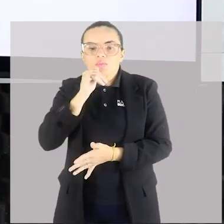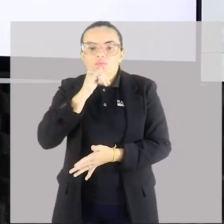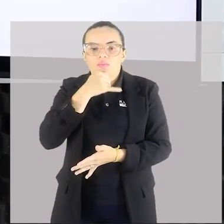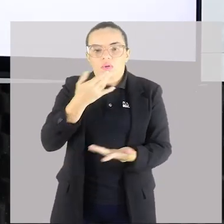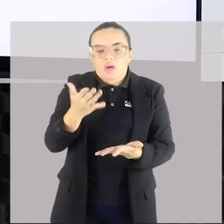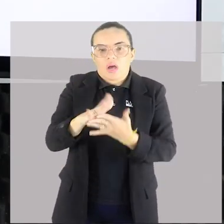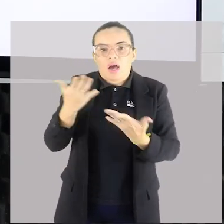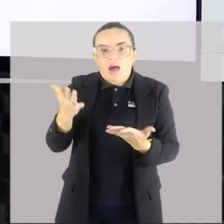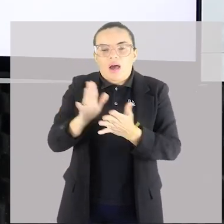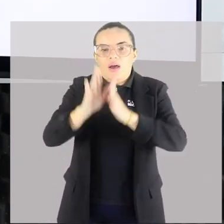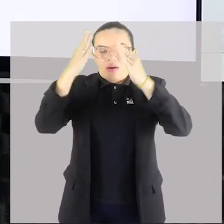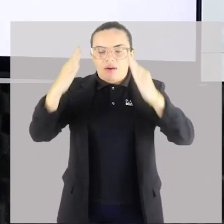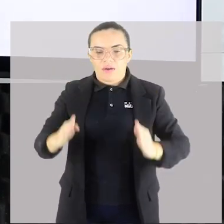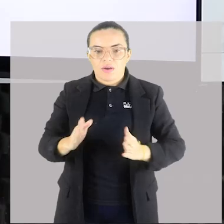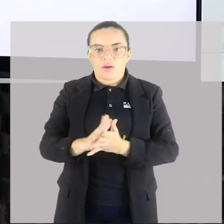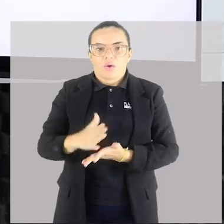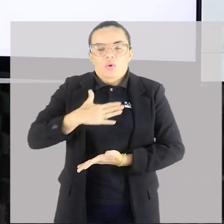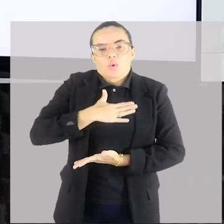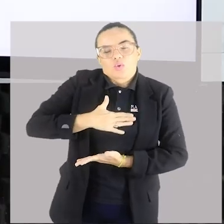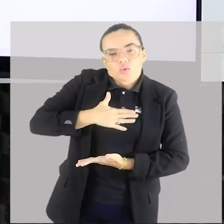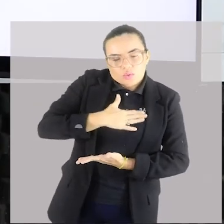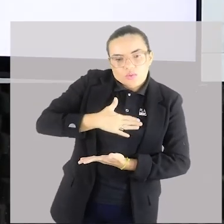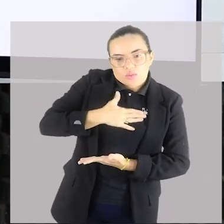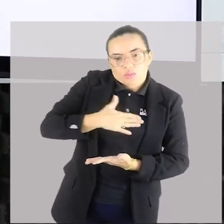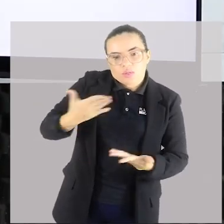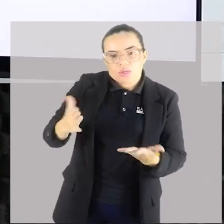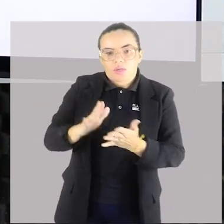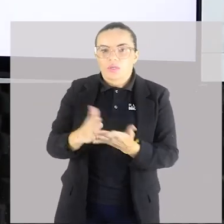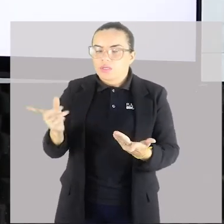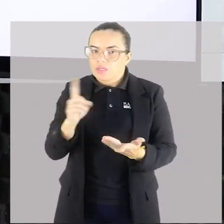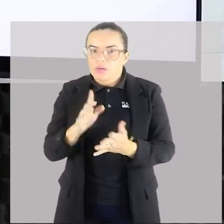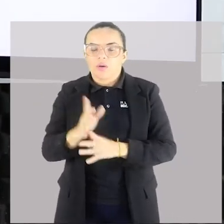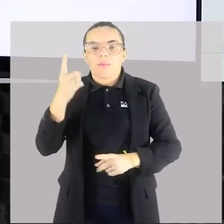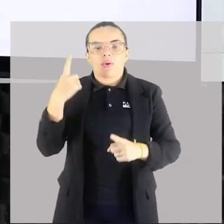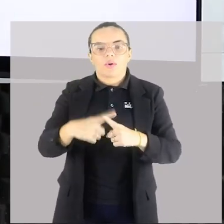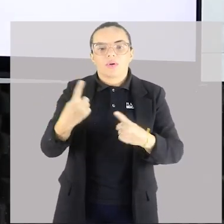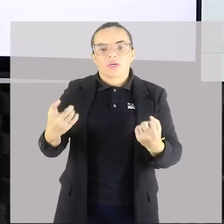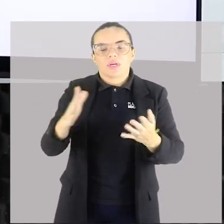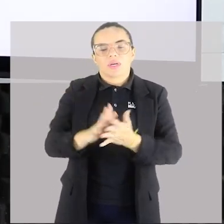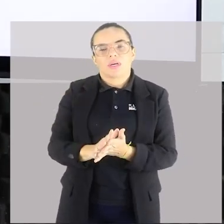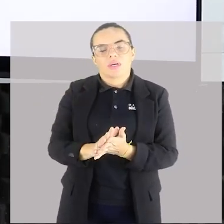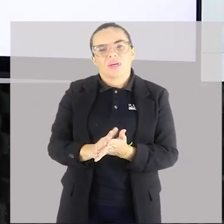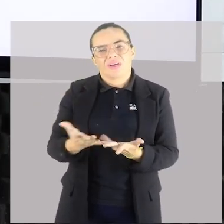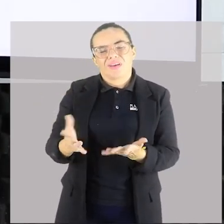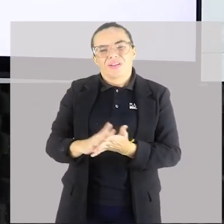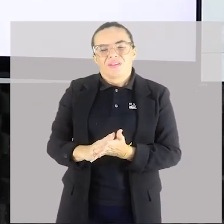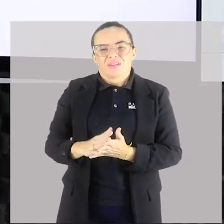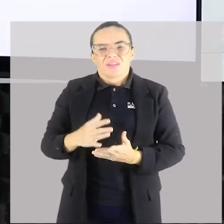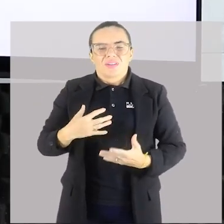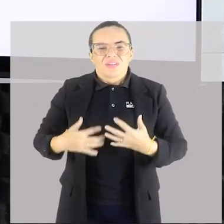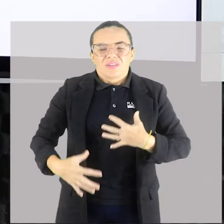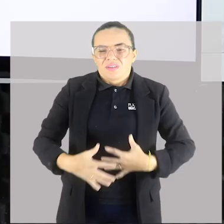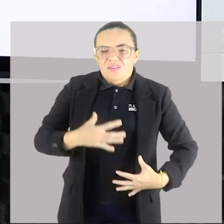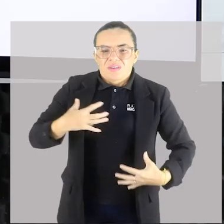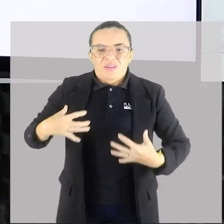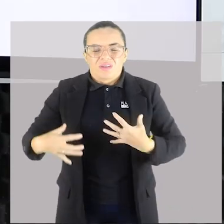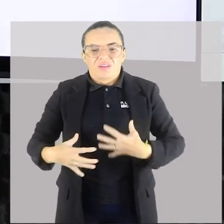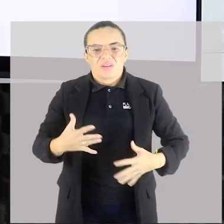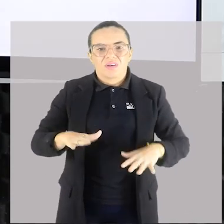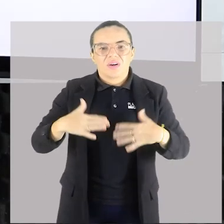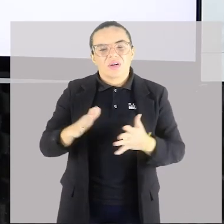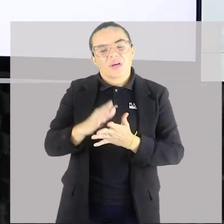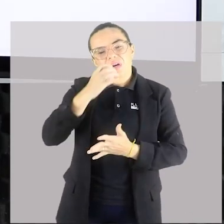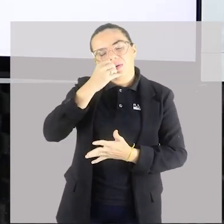gostei da obra. A pergunta é: por que ela me incomoda? Por que ela é agradável? Por que ela não é agradável? O que o artista estava sentindo naquela